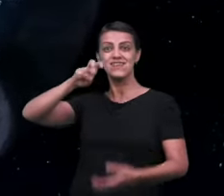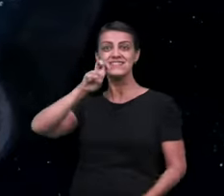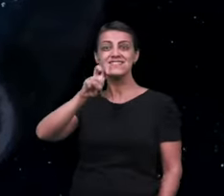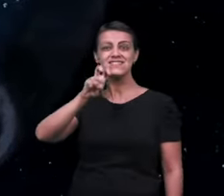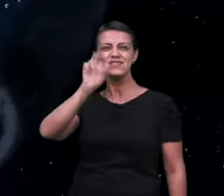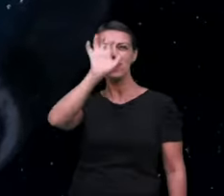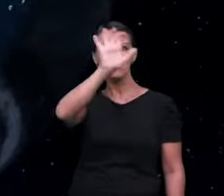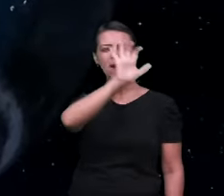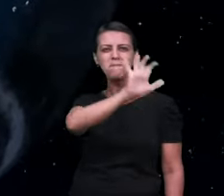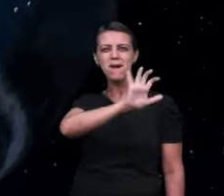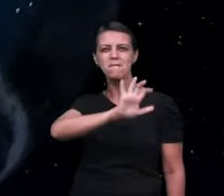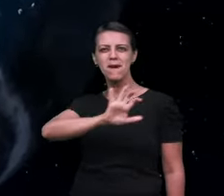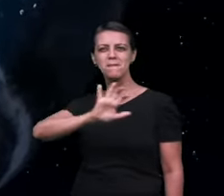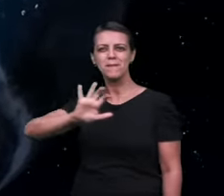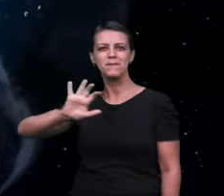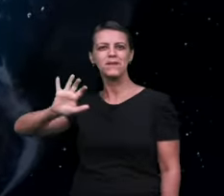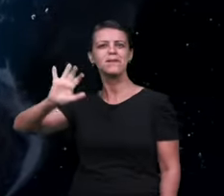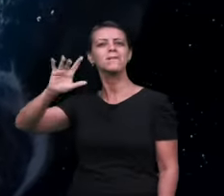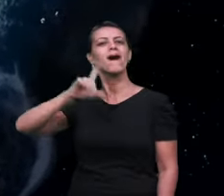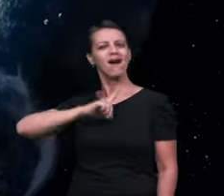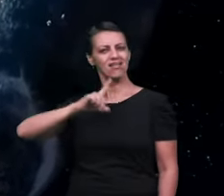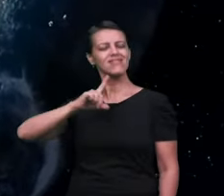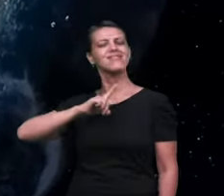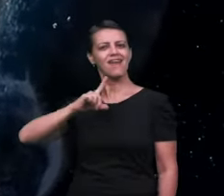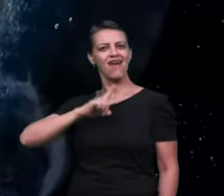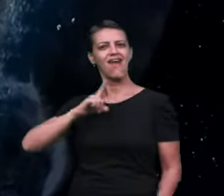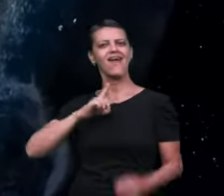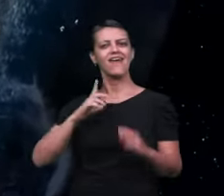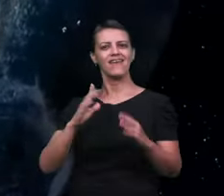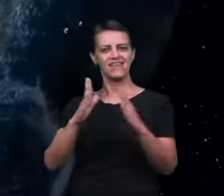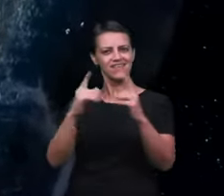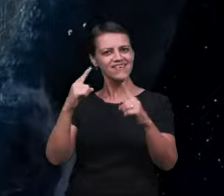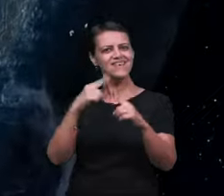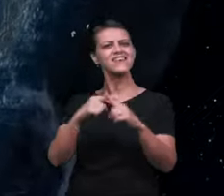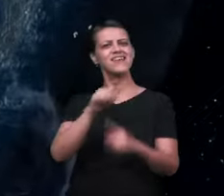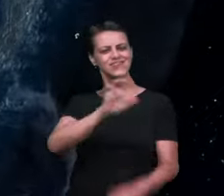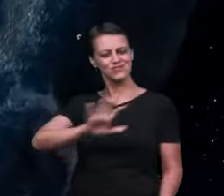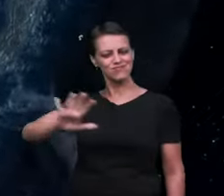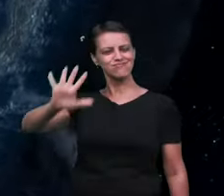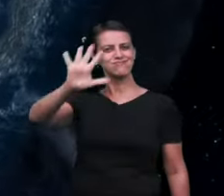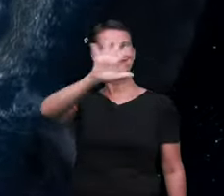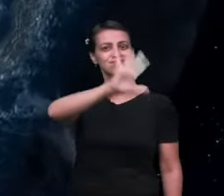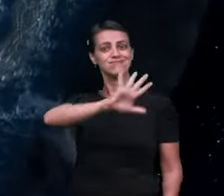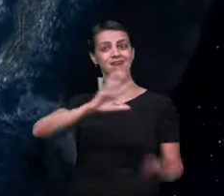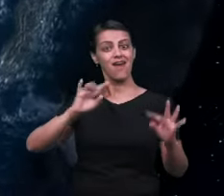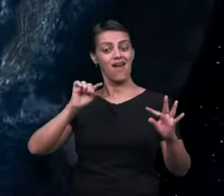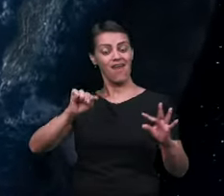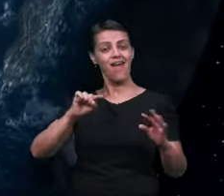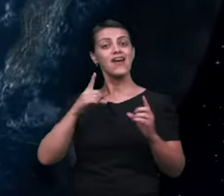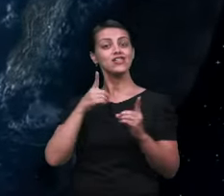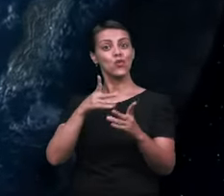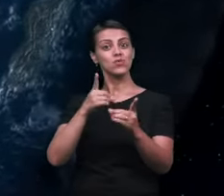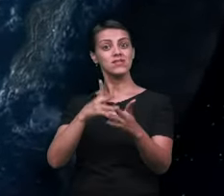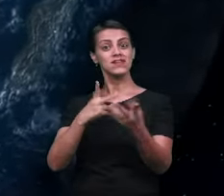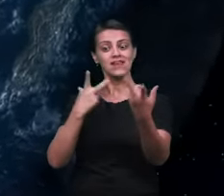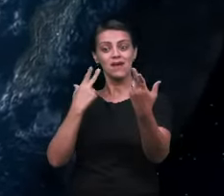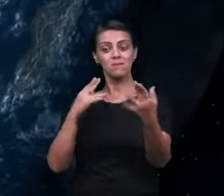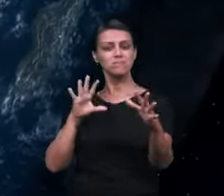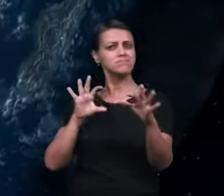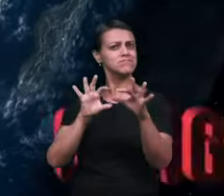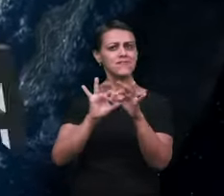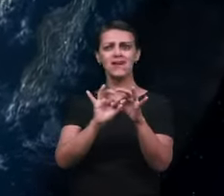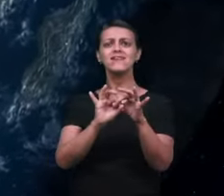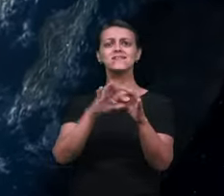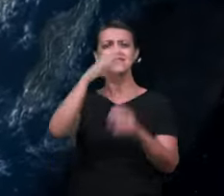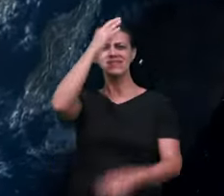três Américas, Europa, África, Ásia e Oceania, conectadas pela mesma doutrina, pela direção